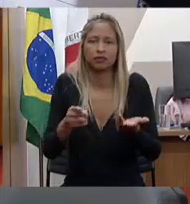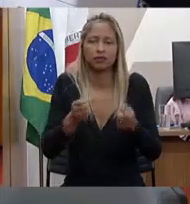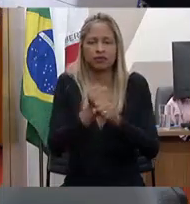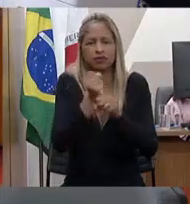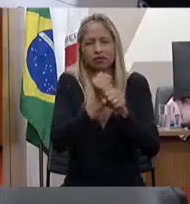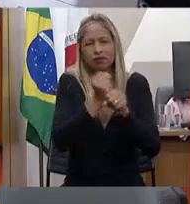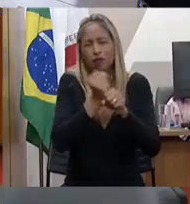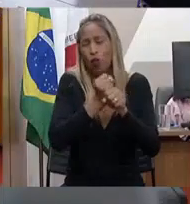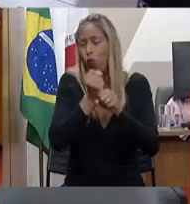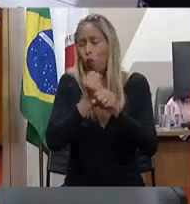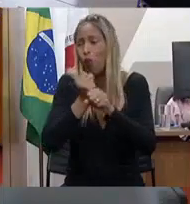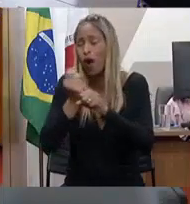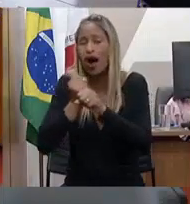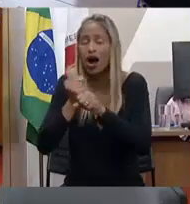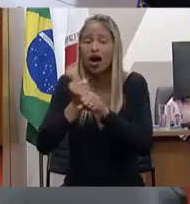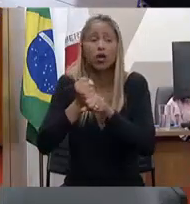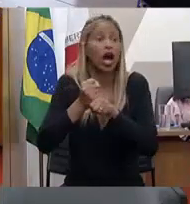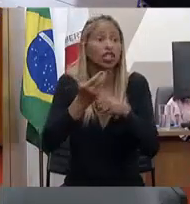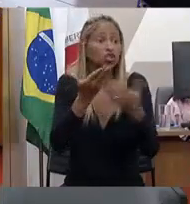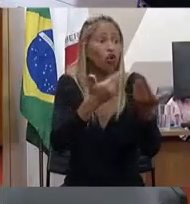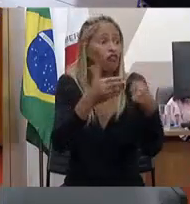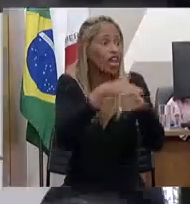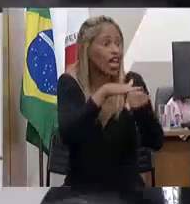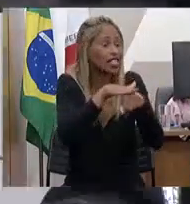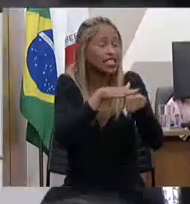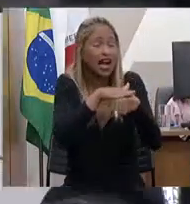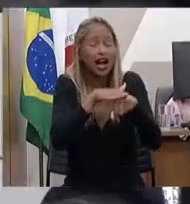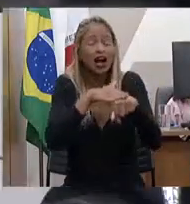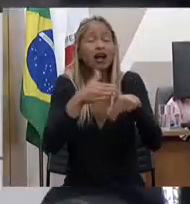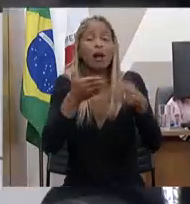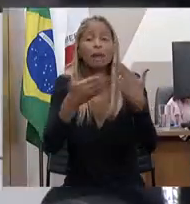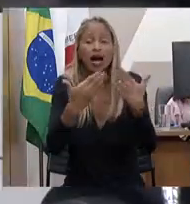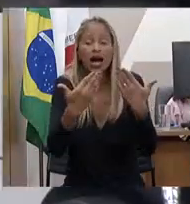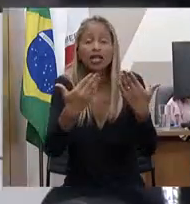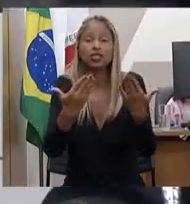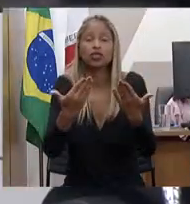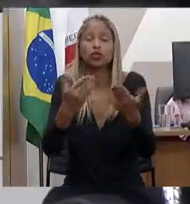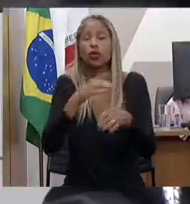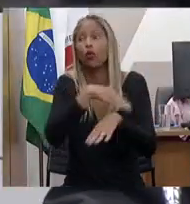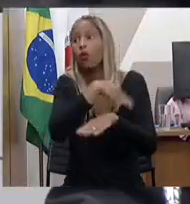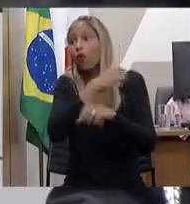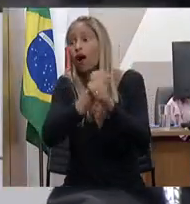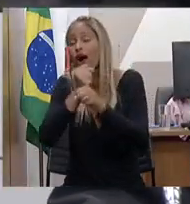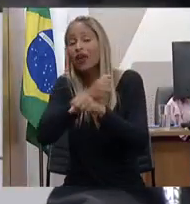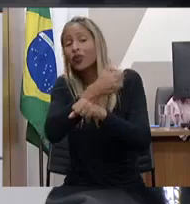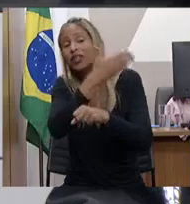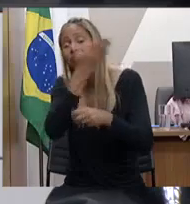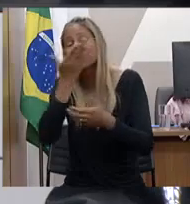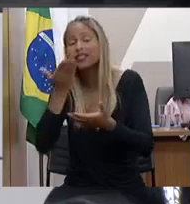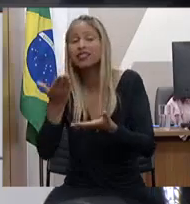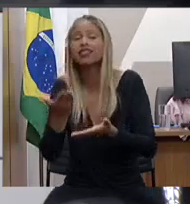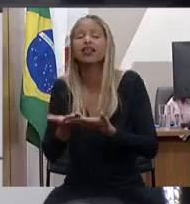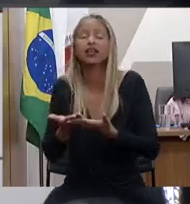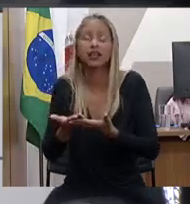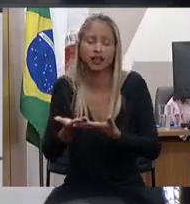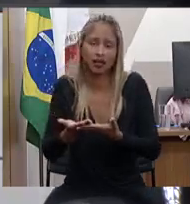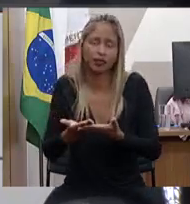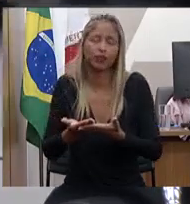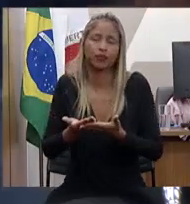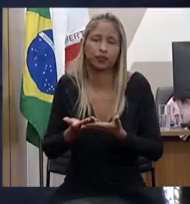sua o ano inteiro né Marta a gente no debate ao 28 debaixo o ano inteiro mas eu acho e traga aqui como proposta para os companheiros a centrais também